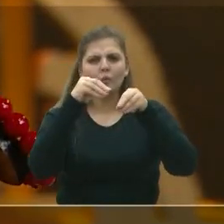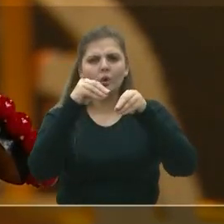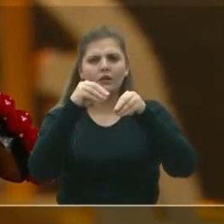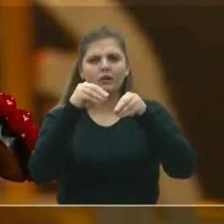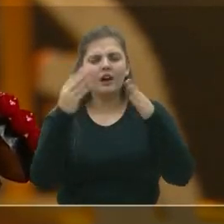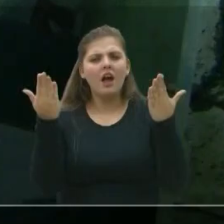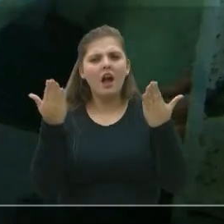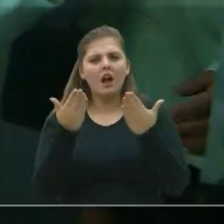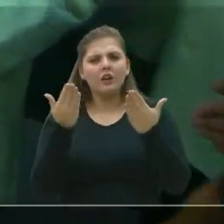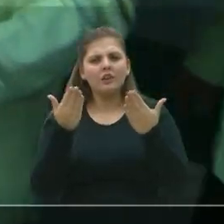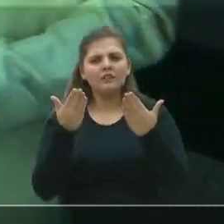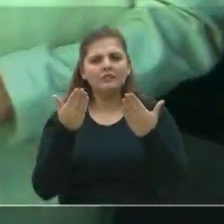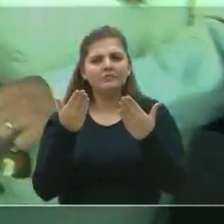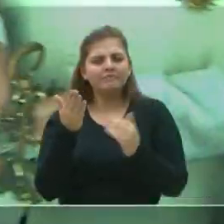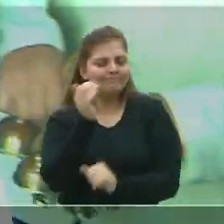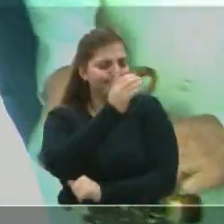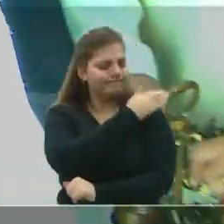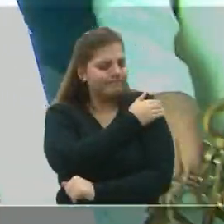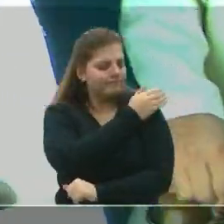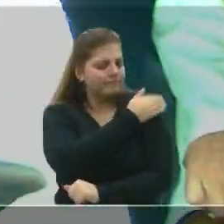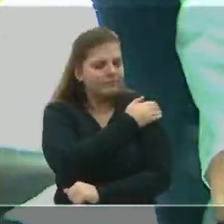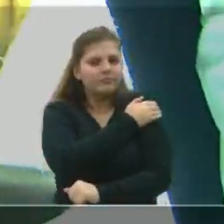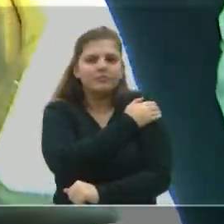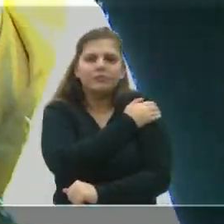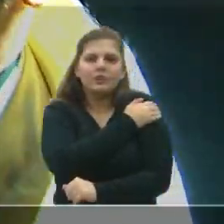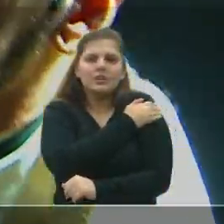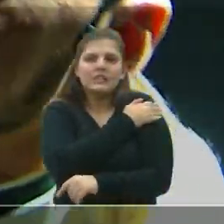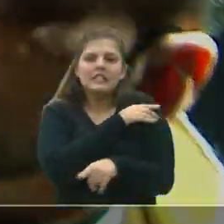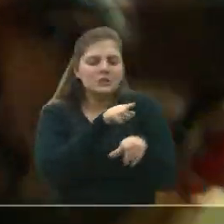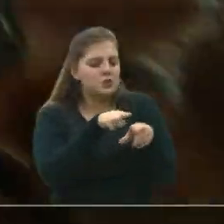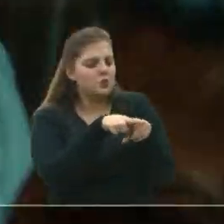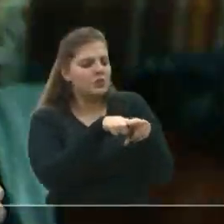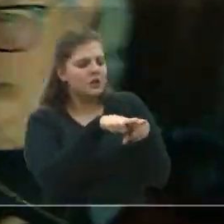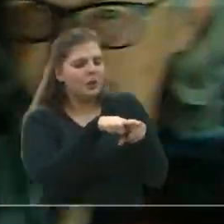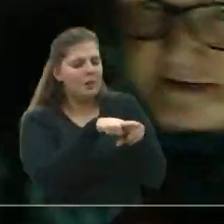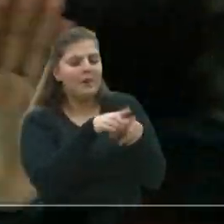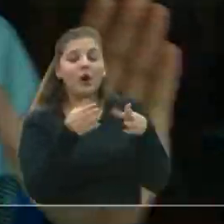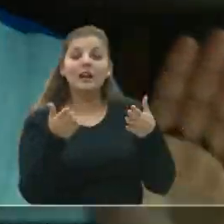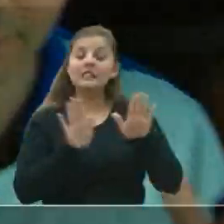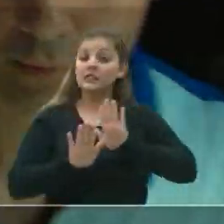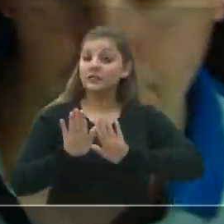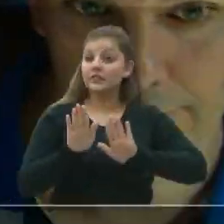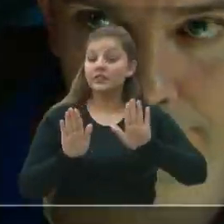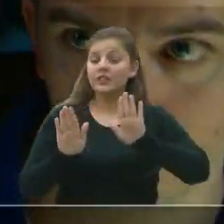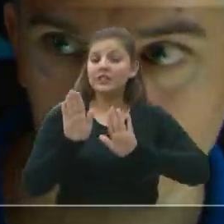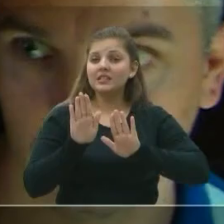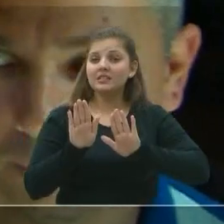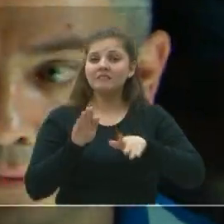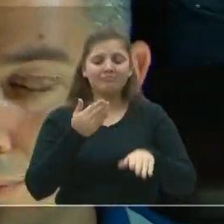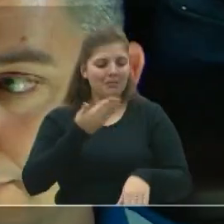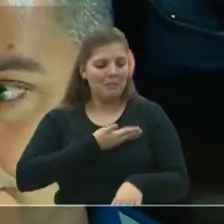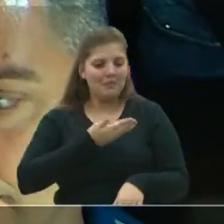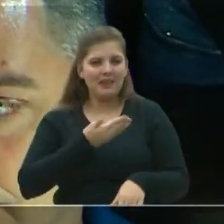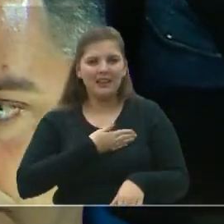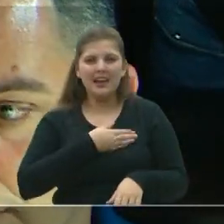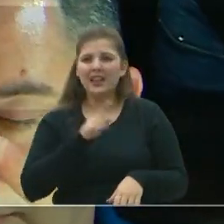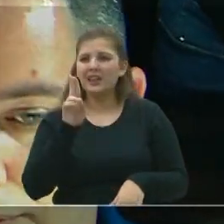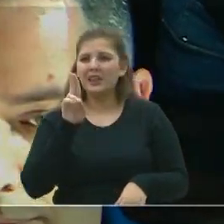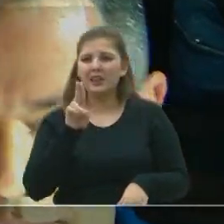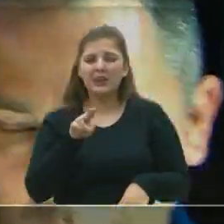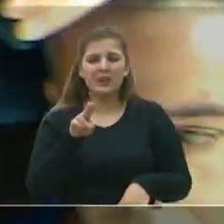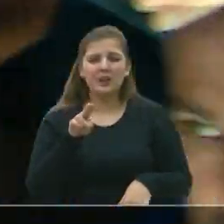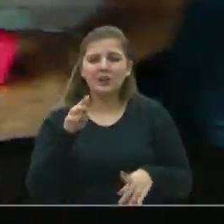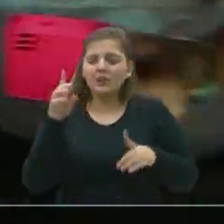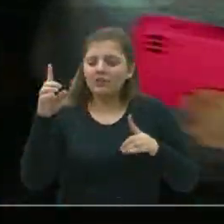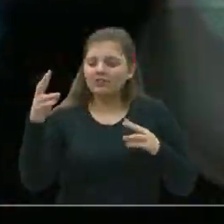Toque agora nessa pessoa que está do seu lado. Pode ser que seja uma amiga que nunca desistiu de te atrair na presença do